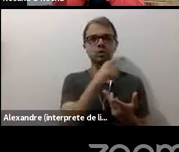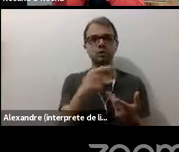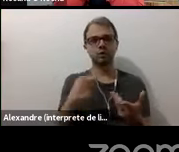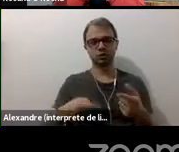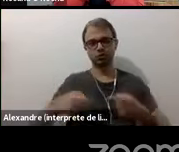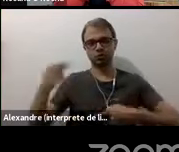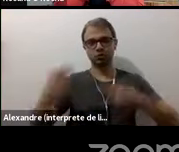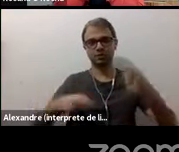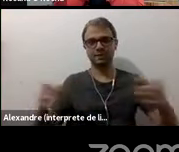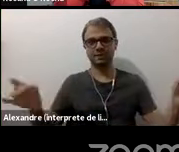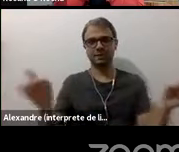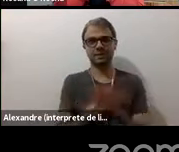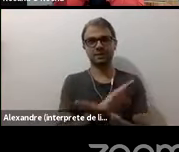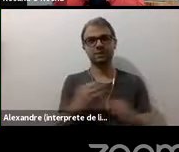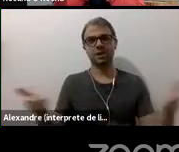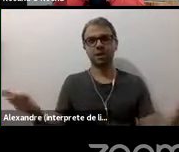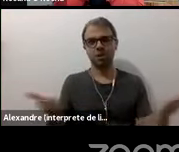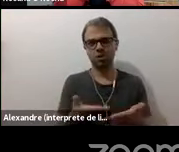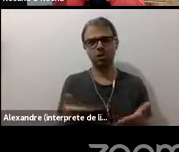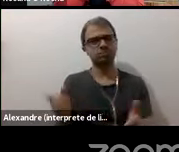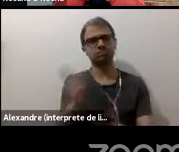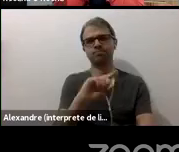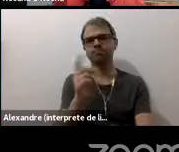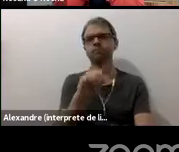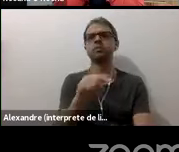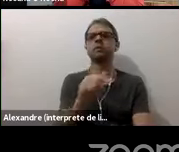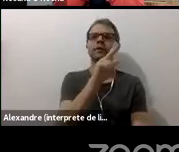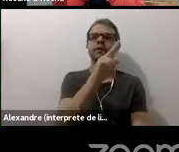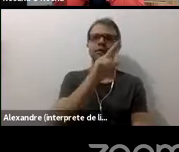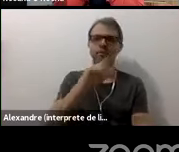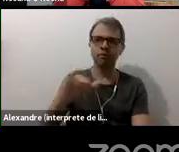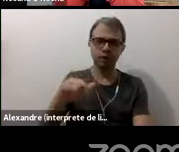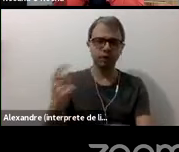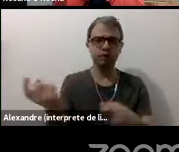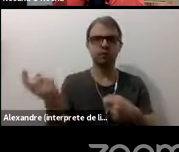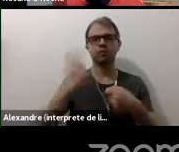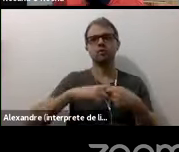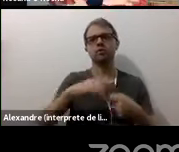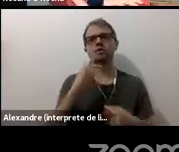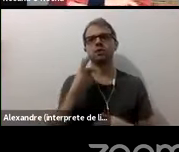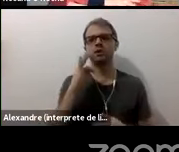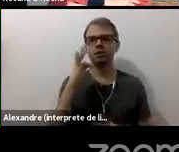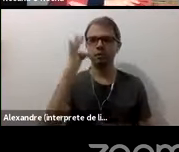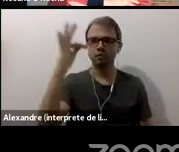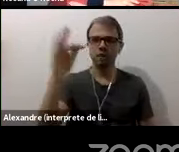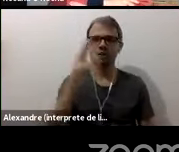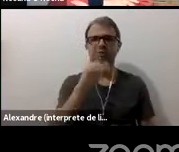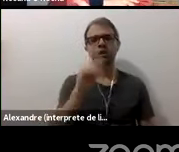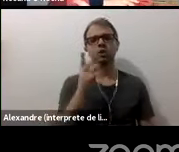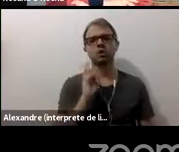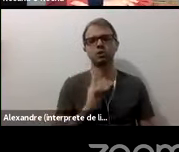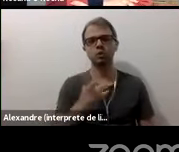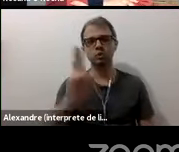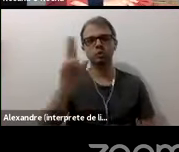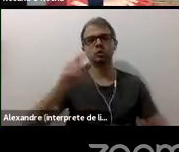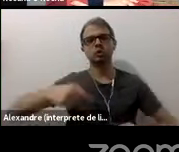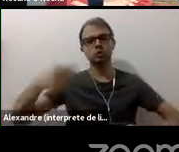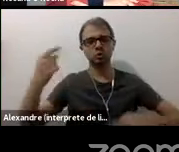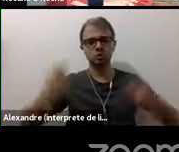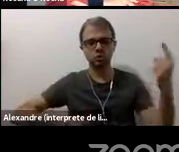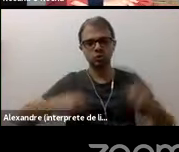vai continuar, a gente vai voltar lá para os nossos grupos, vamos continuar debatendo, e eu acho que é importante a gente estar aqui